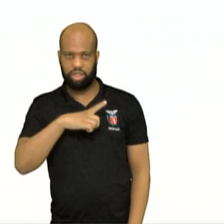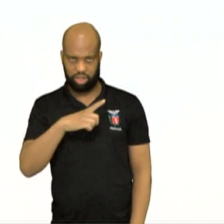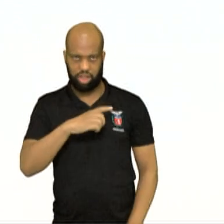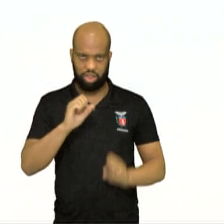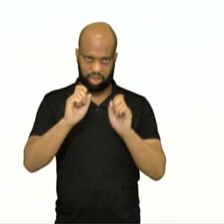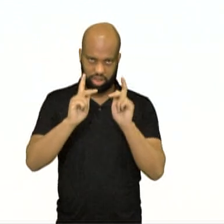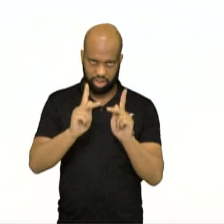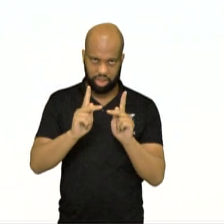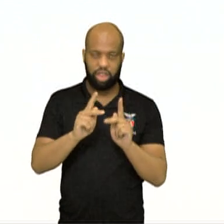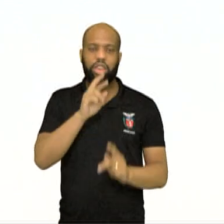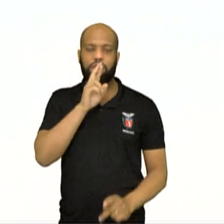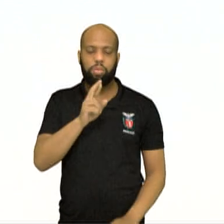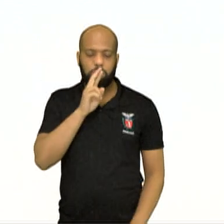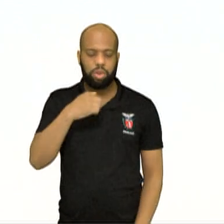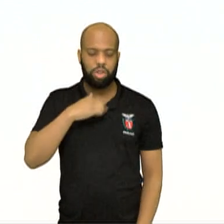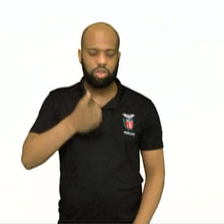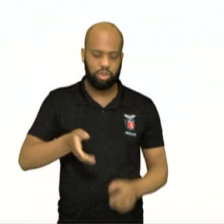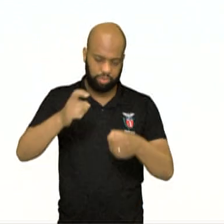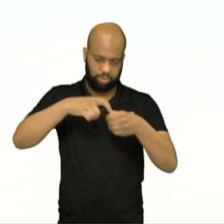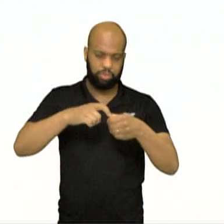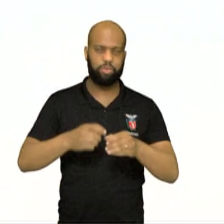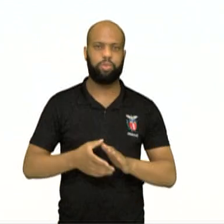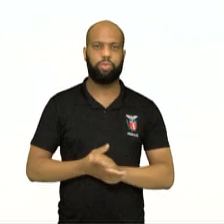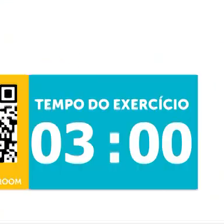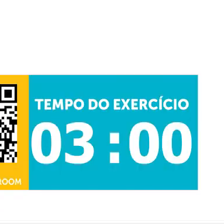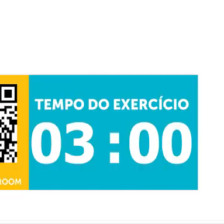objetos ali. Resolva e a gente já corrige.